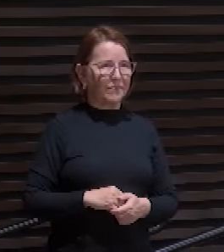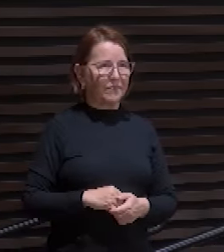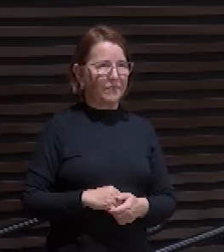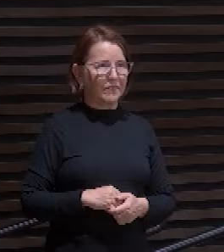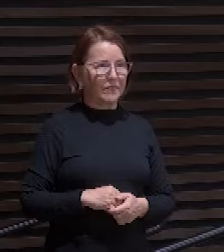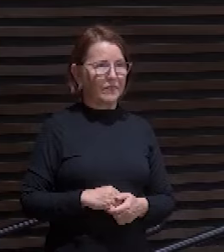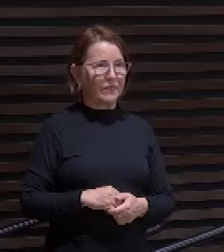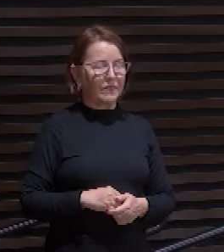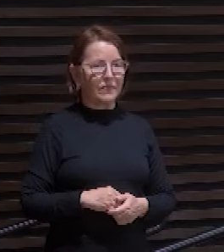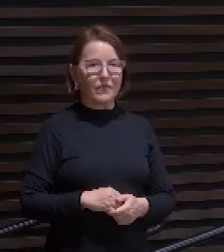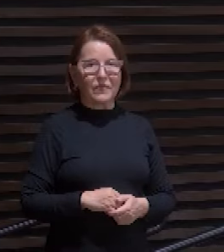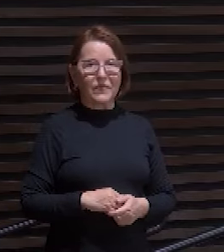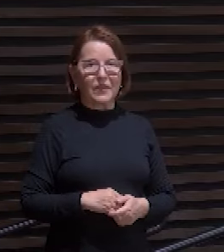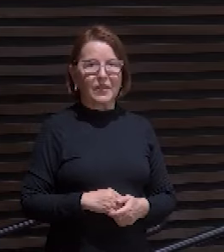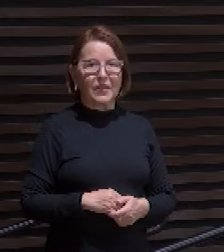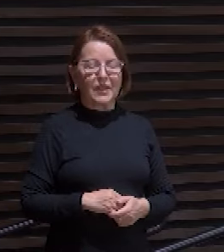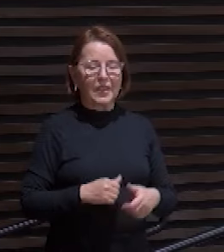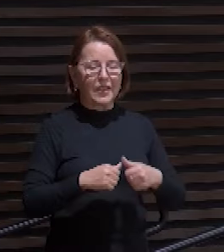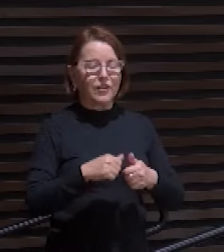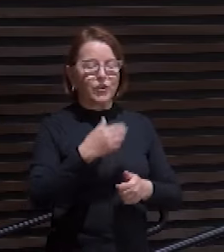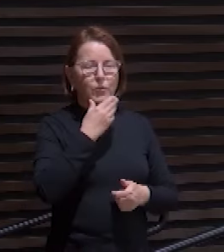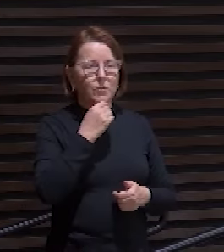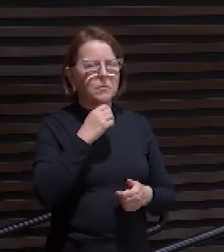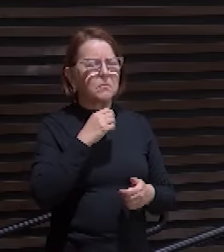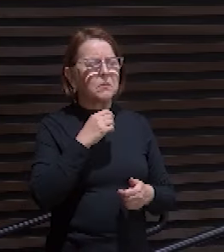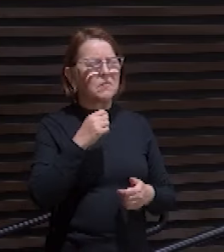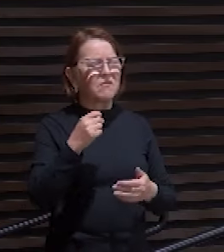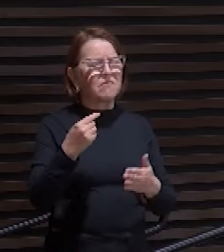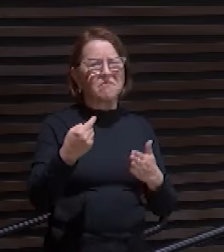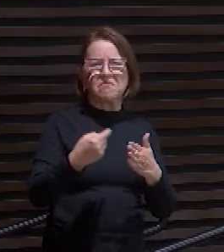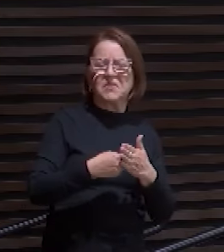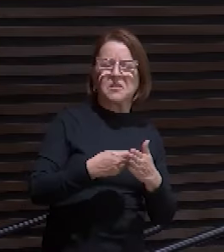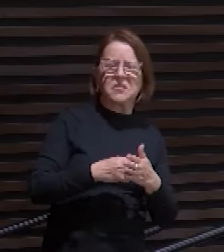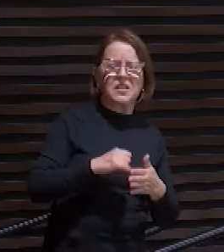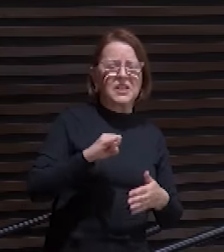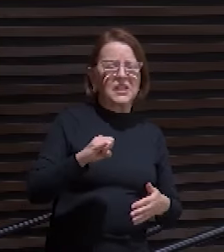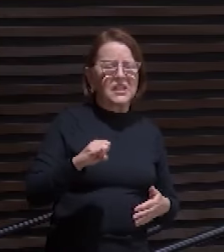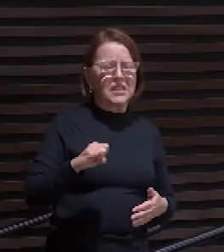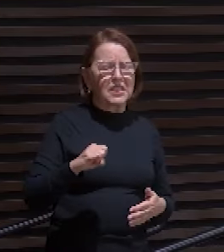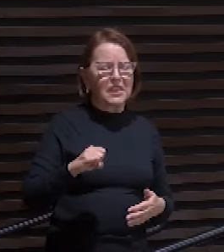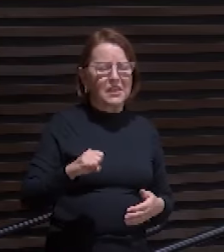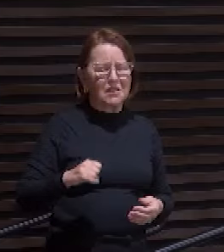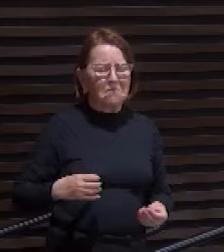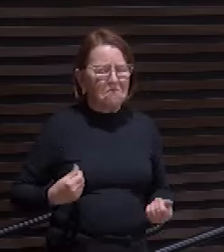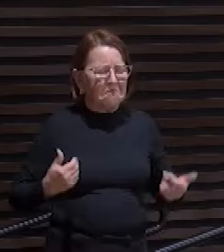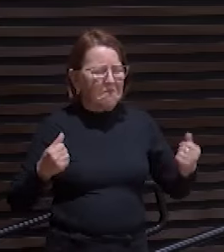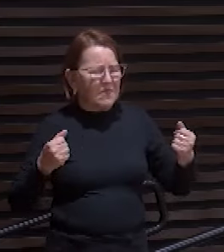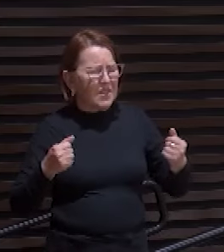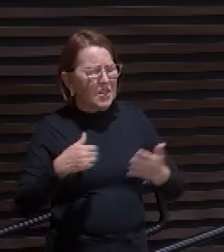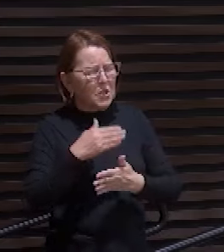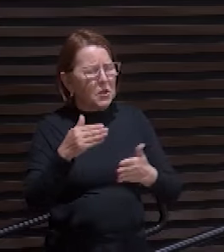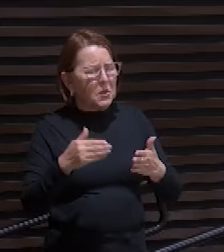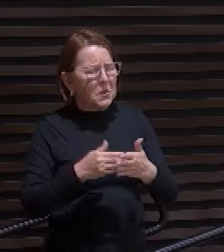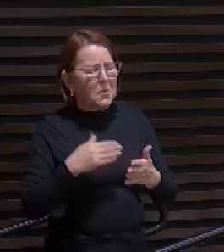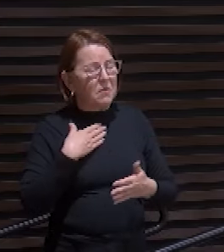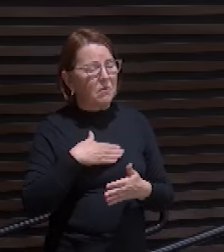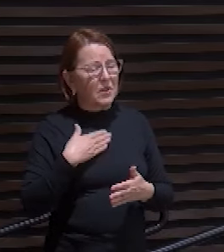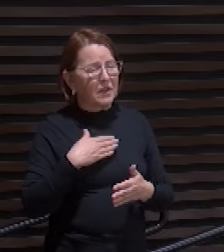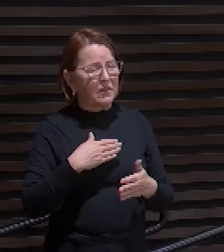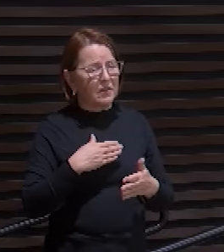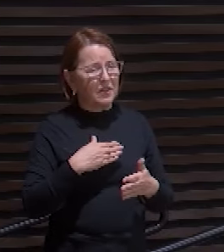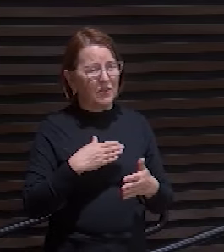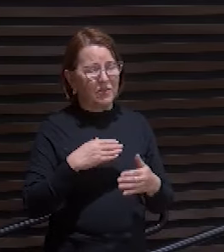Nesses versos, Salomão questiona-se se a luxúria e os demais prazeres mencionados